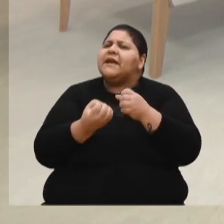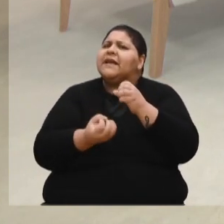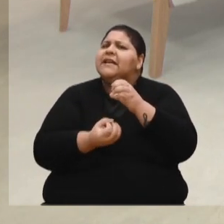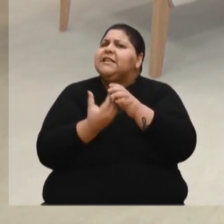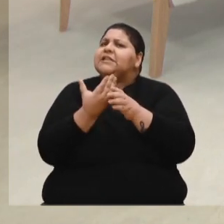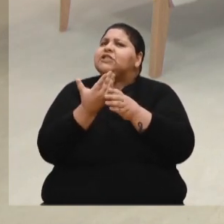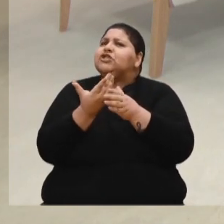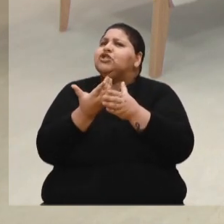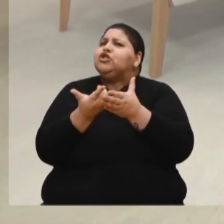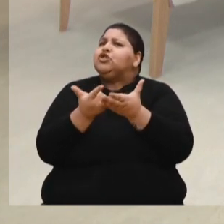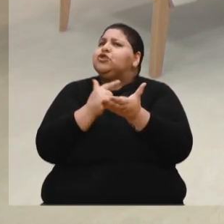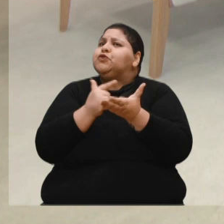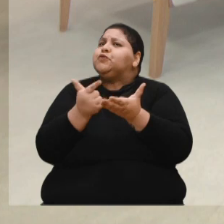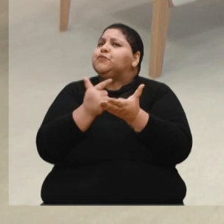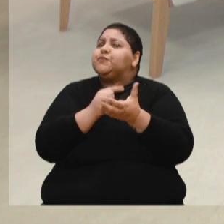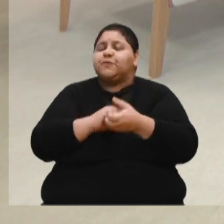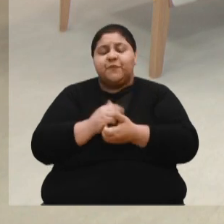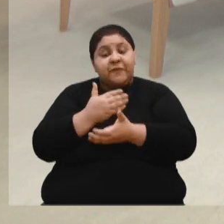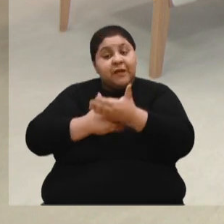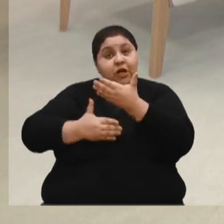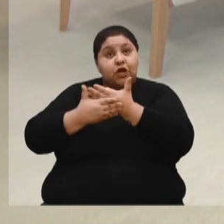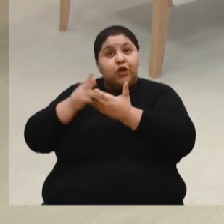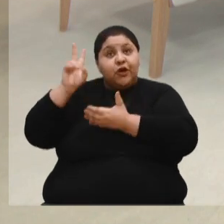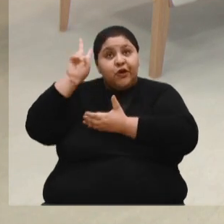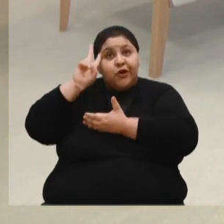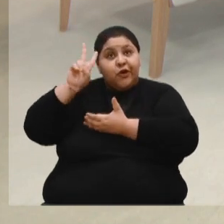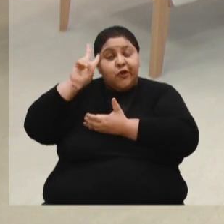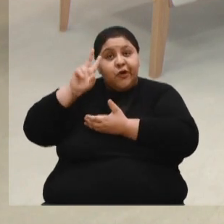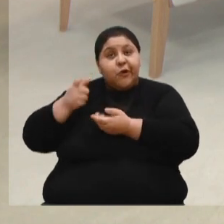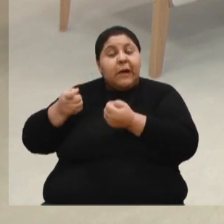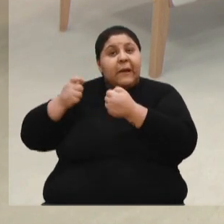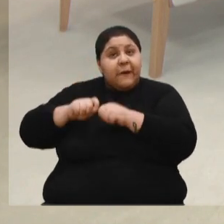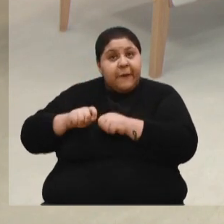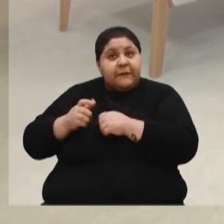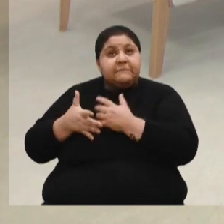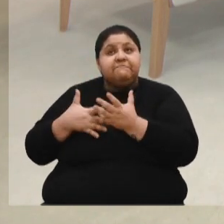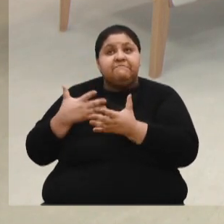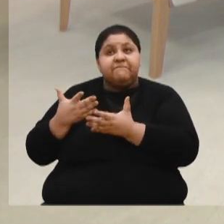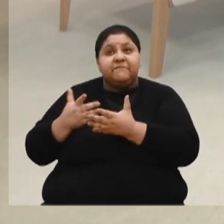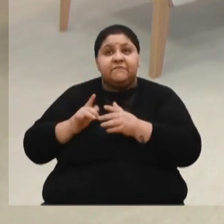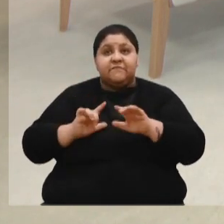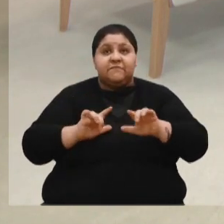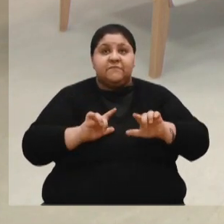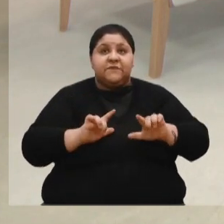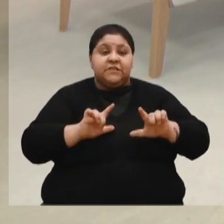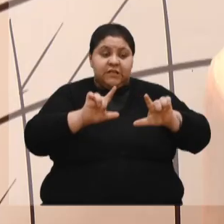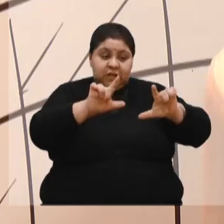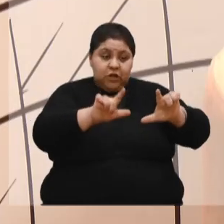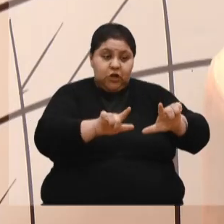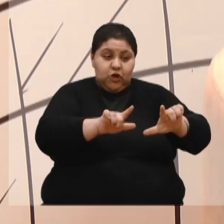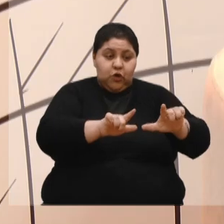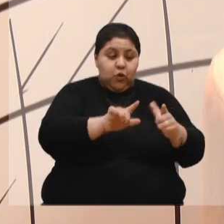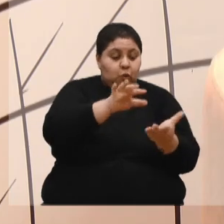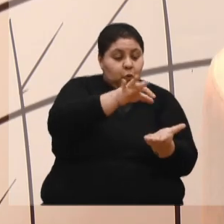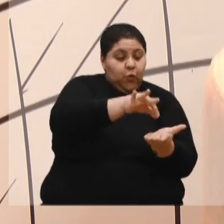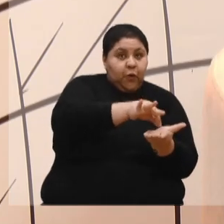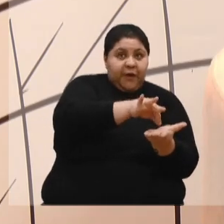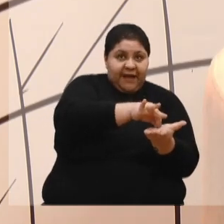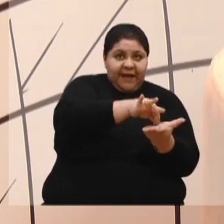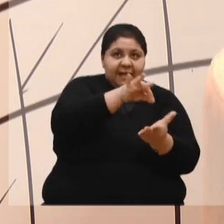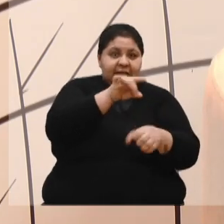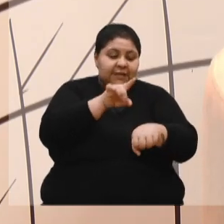obra nasce? Toda a história ela precisa estar localizada no espaço e